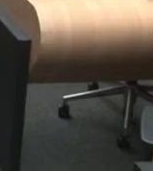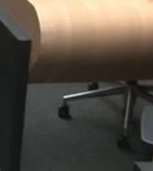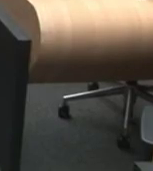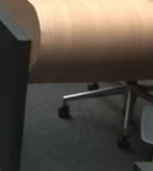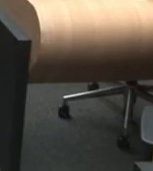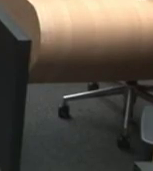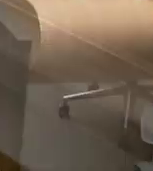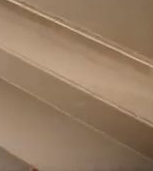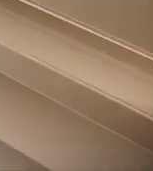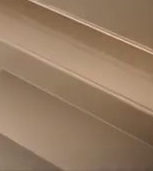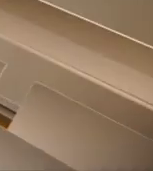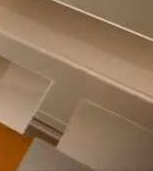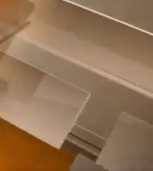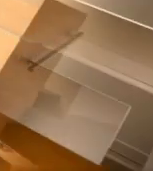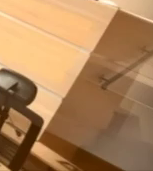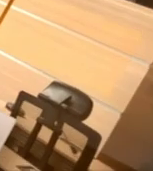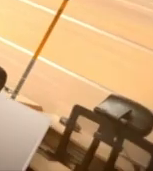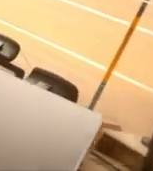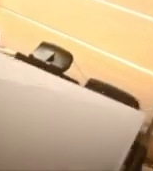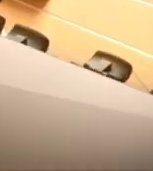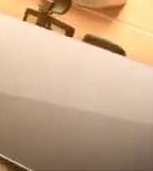levantado na audiência